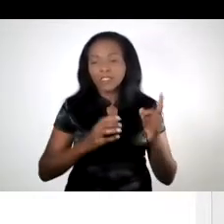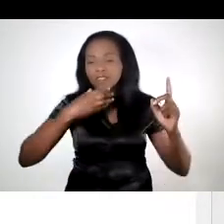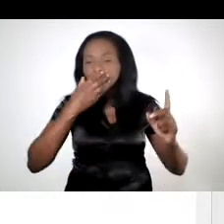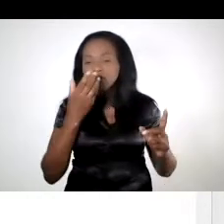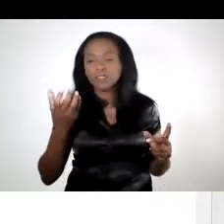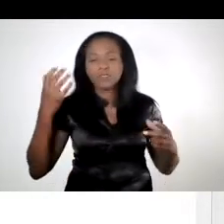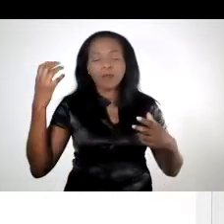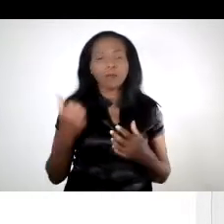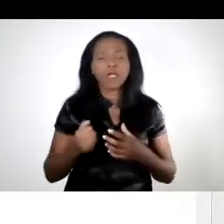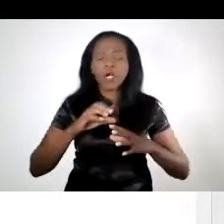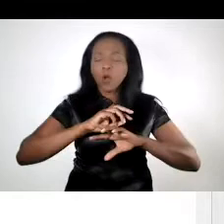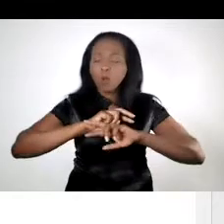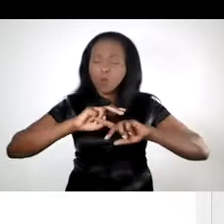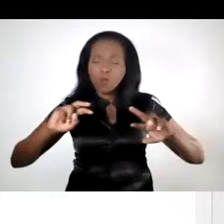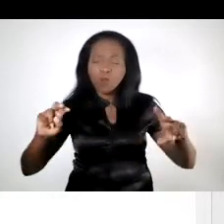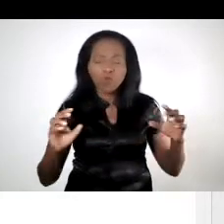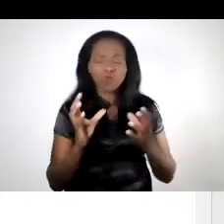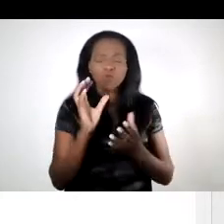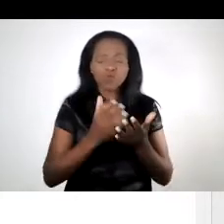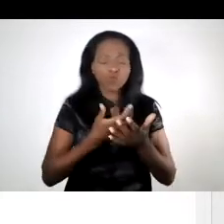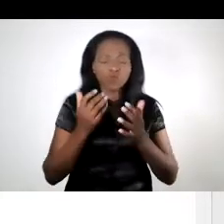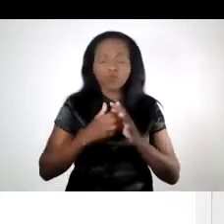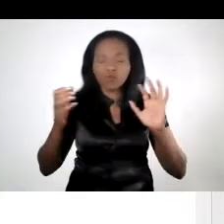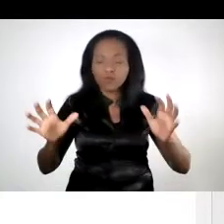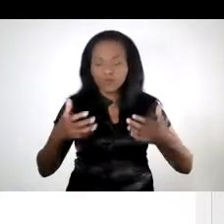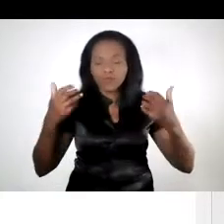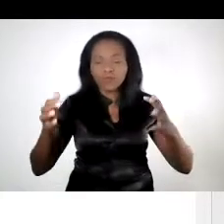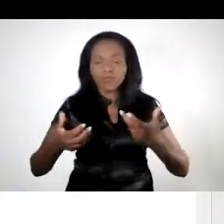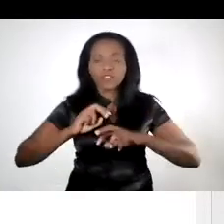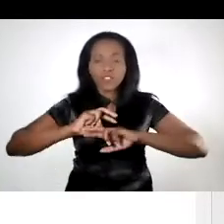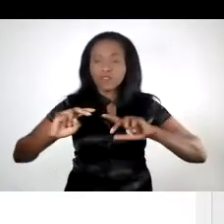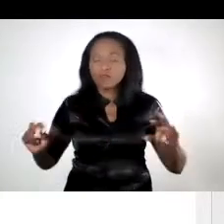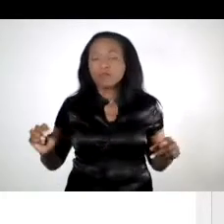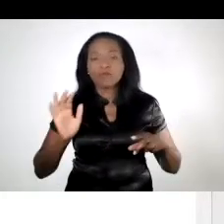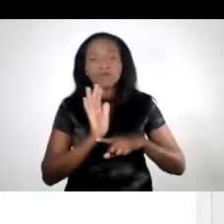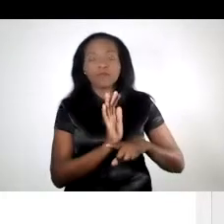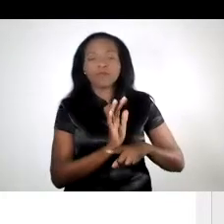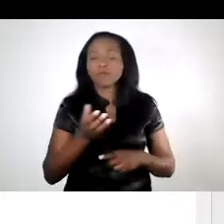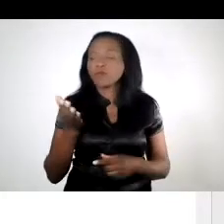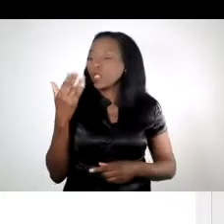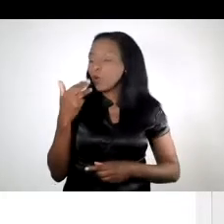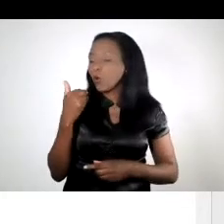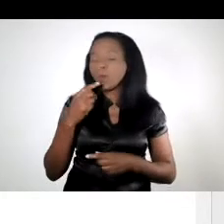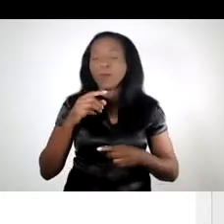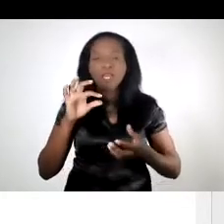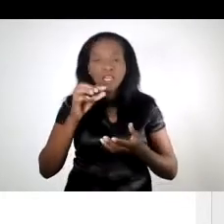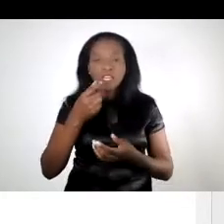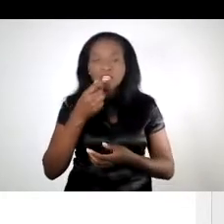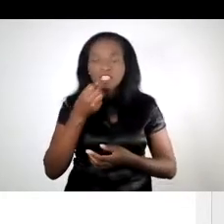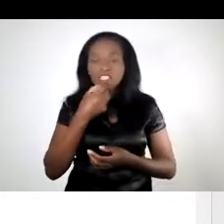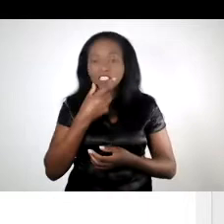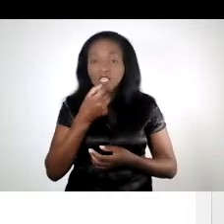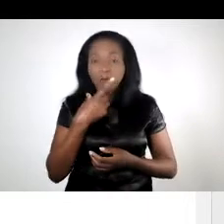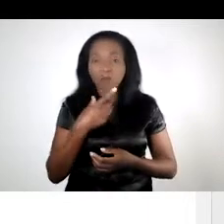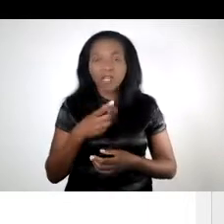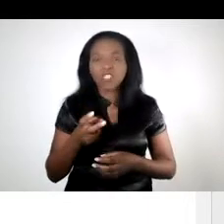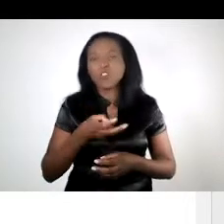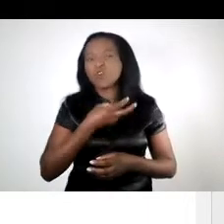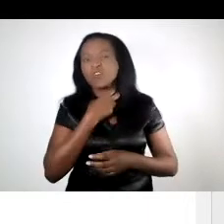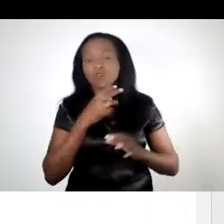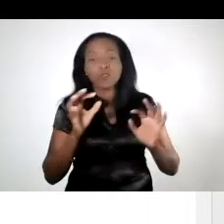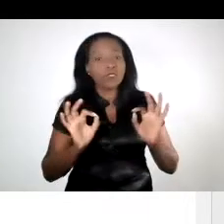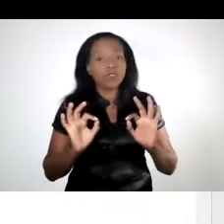de 240 variedades que servem de alimentos e remédios. Tudo sem veneno. Nós plantamos saúde.